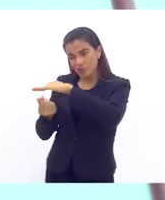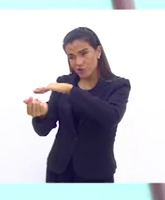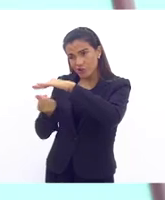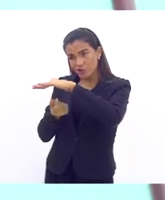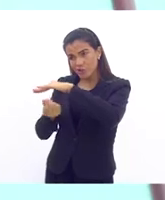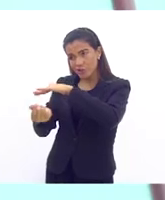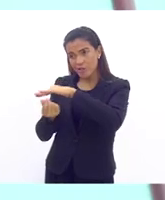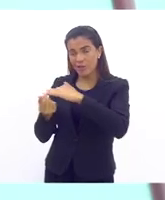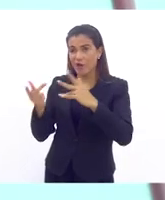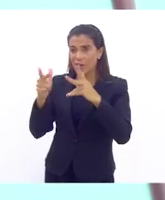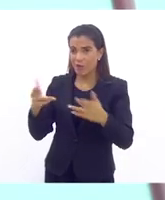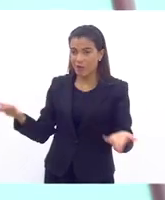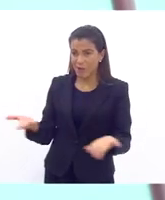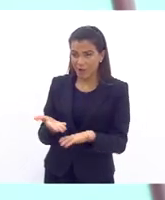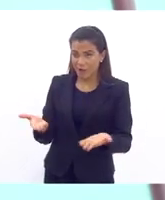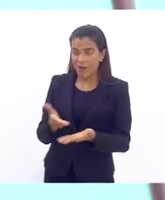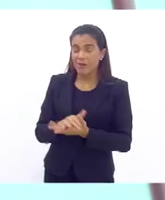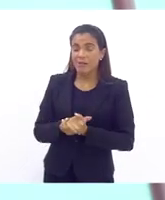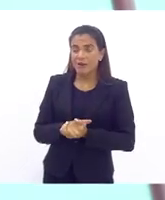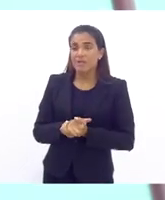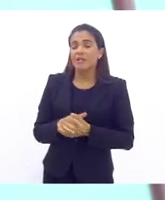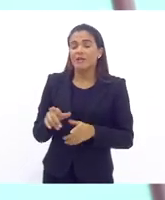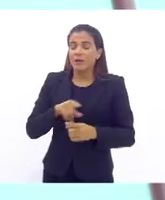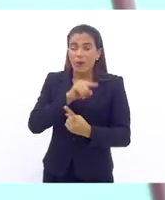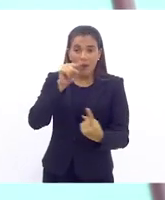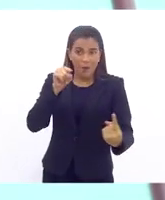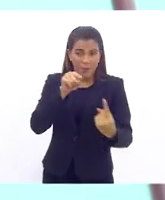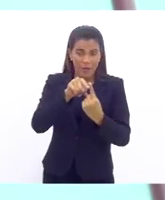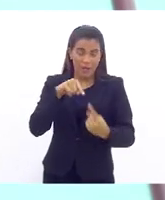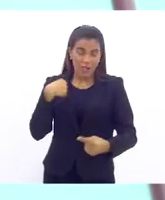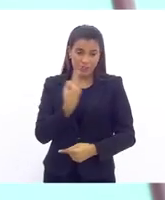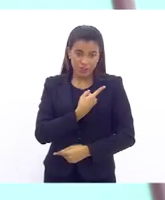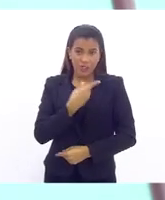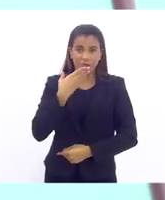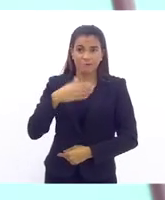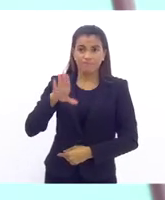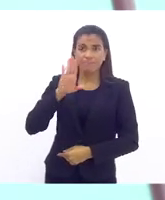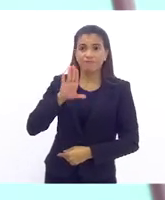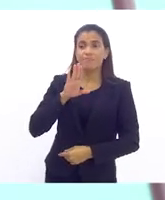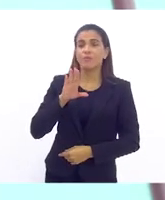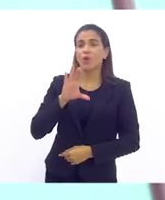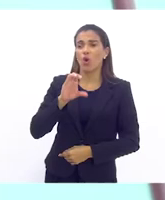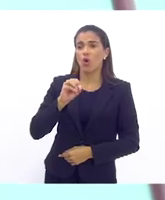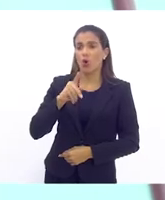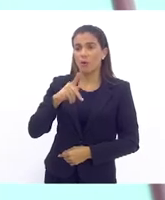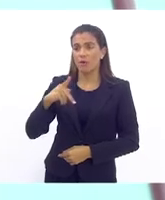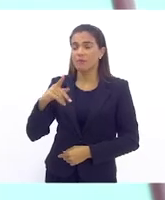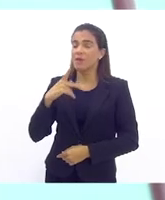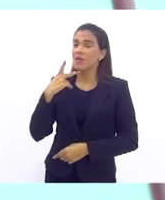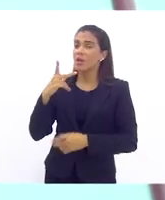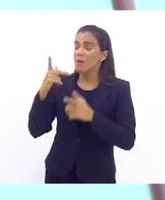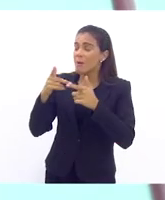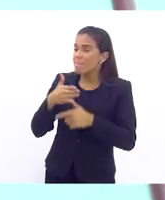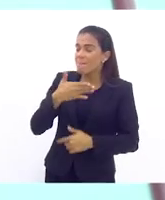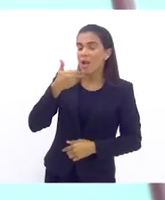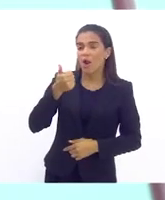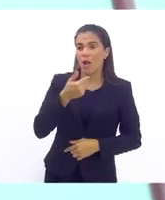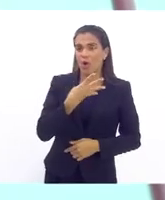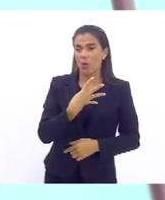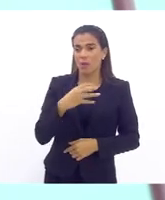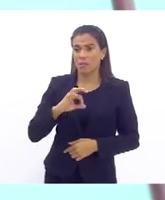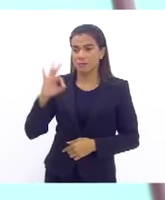avançar para meta que a gente se comprometeu na COP 26 já avançar para 40% de área protegidas e Conservação